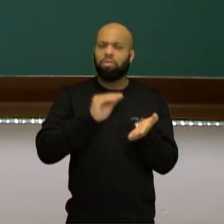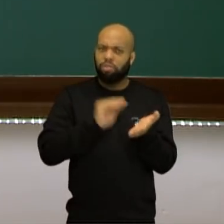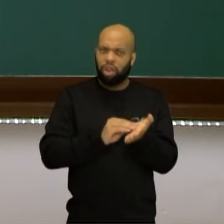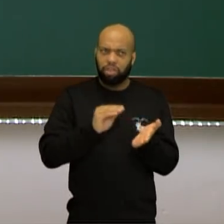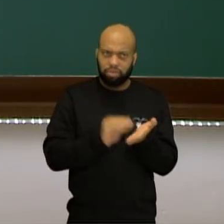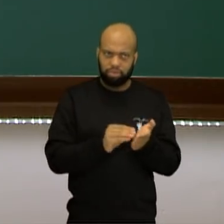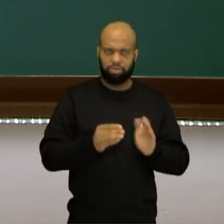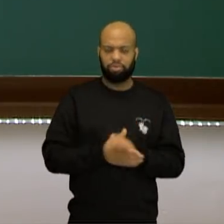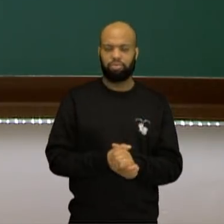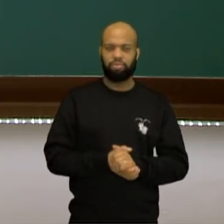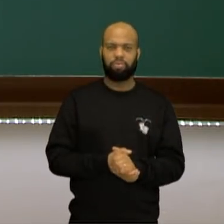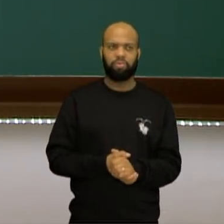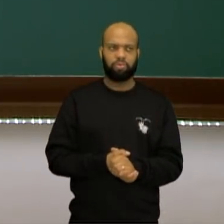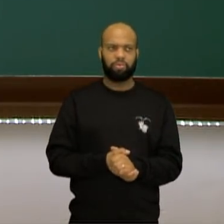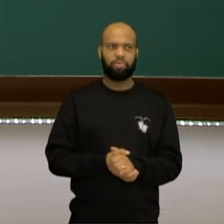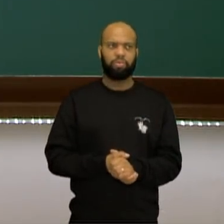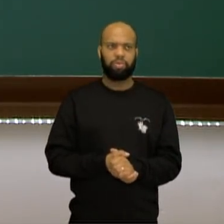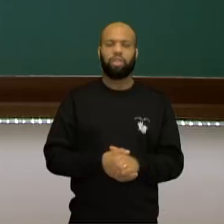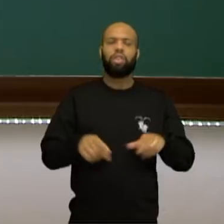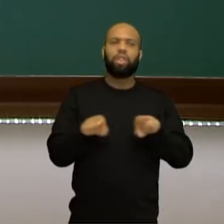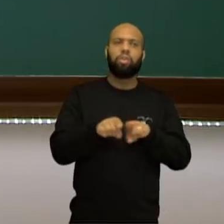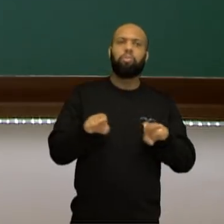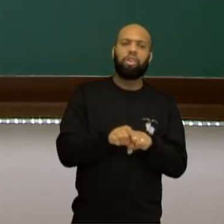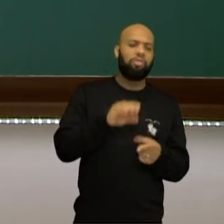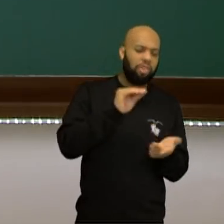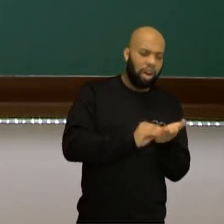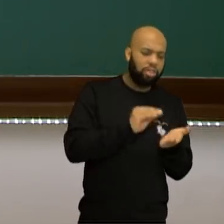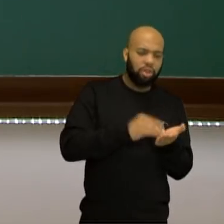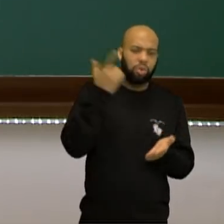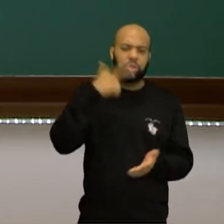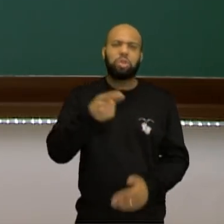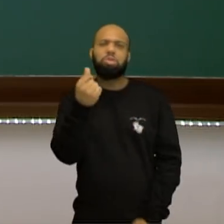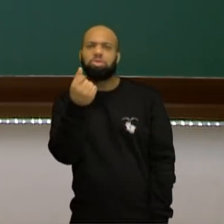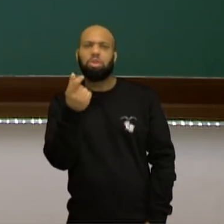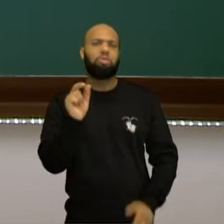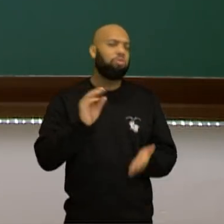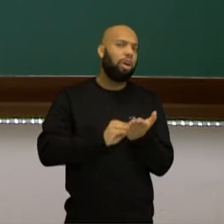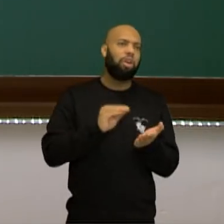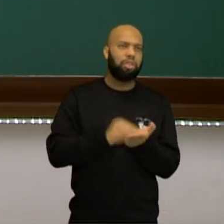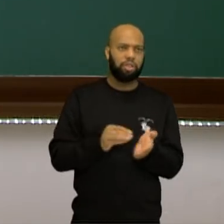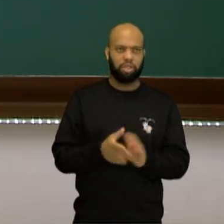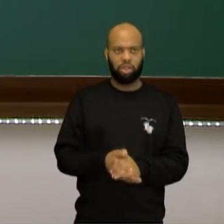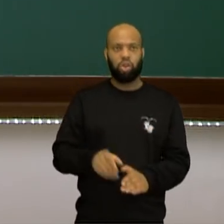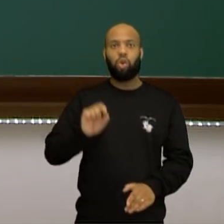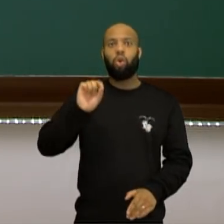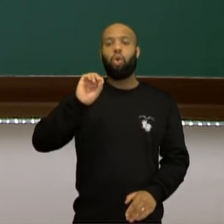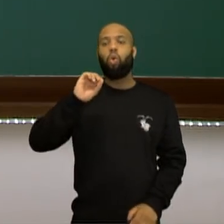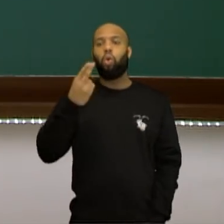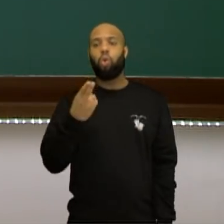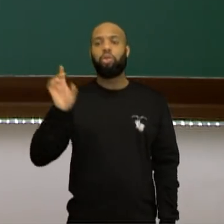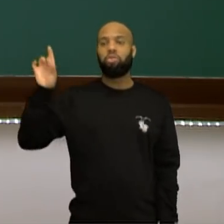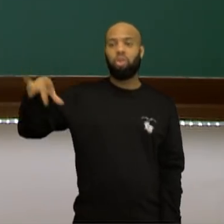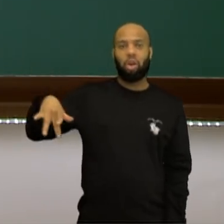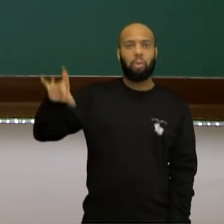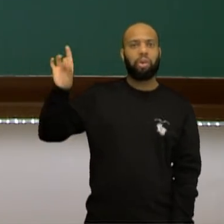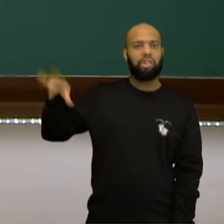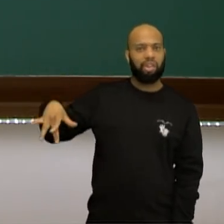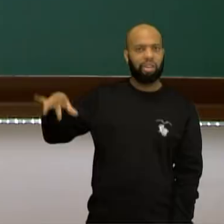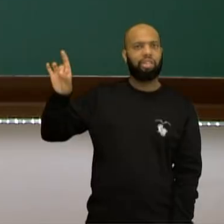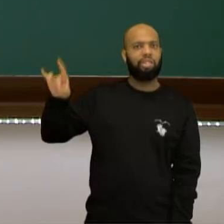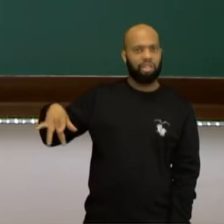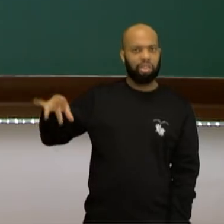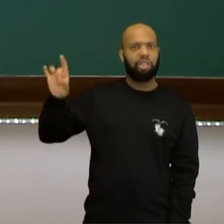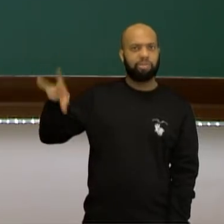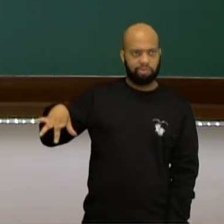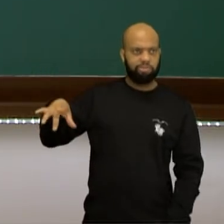Quanto falta para chegar no destino? Quanto falta para mim conseguir o dinheiro? Ou então, pergunta quanto sobra, né?